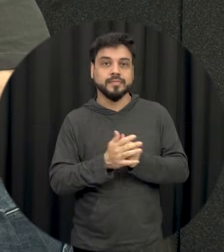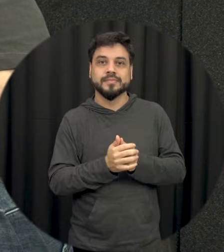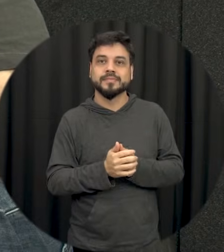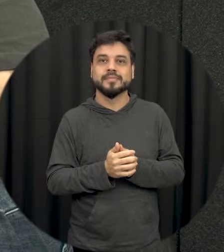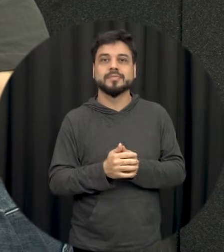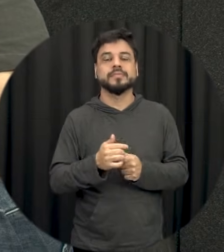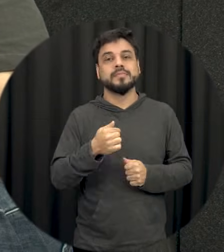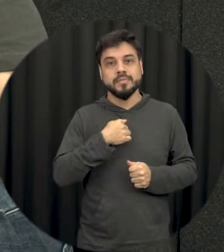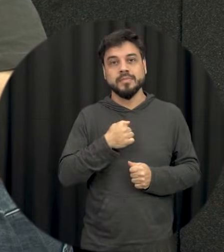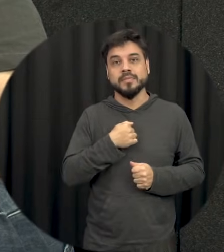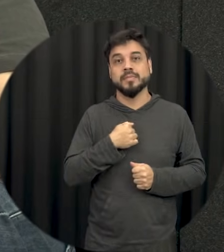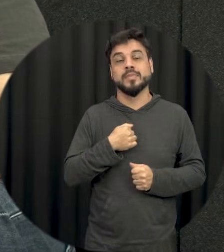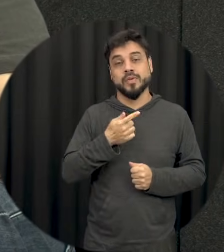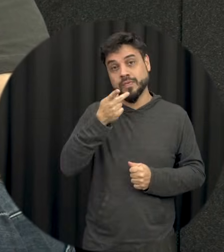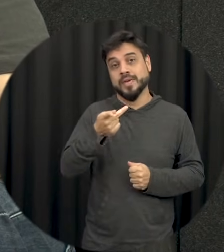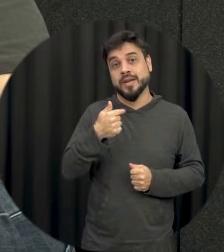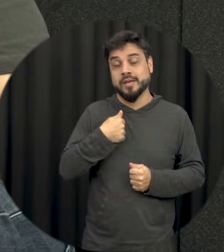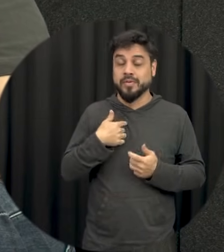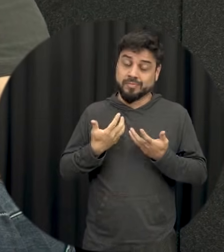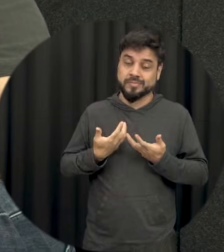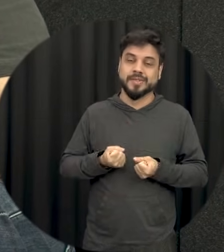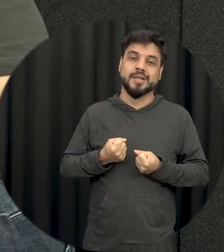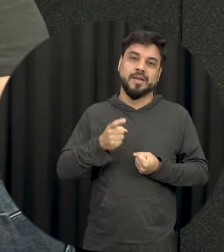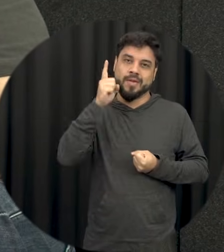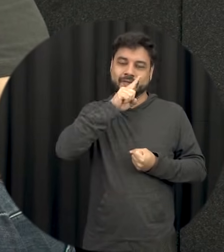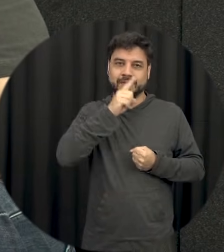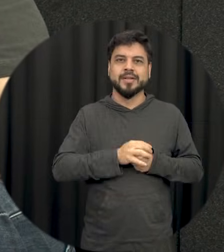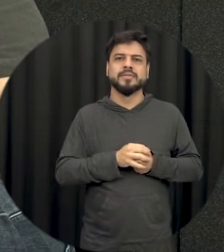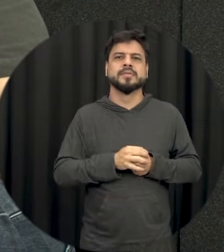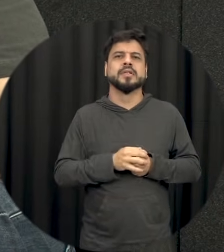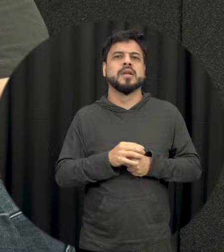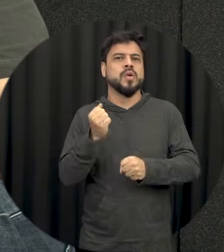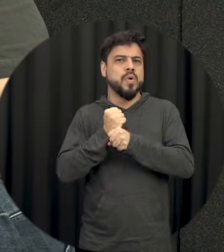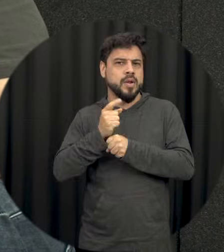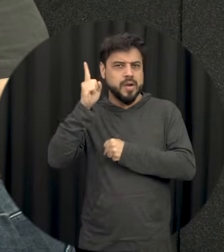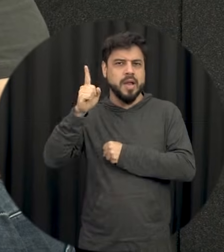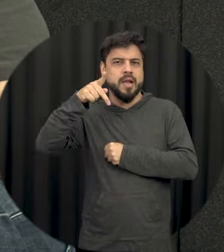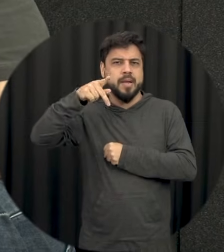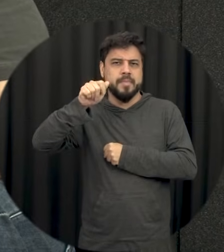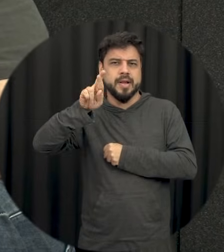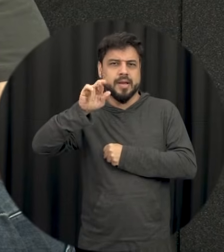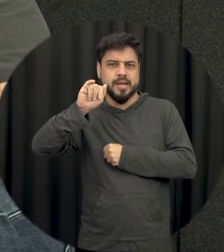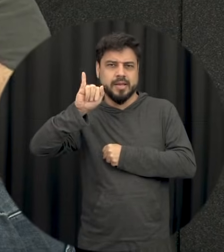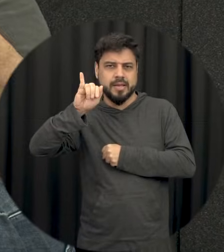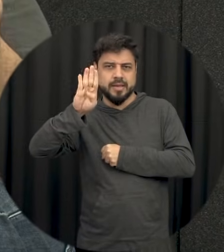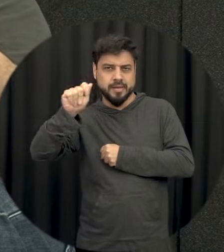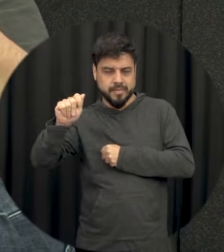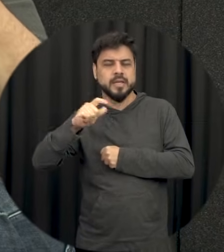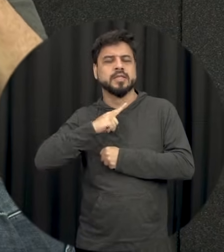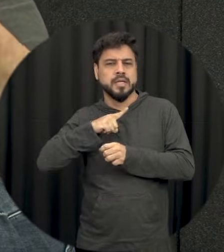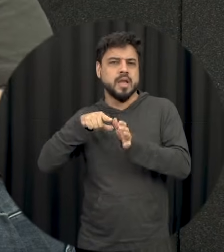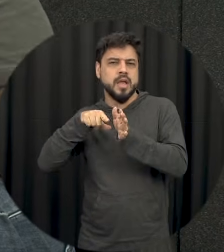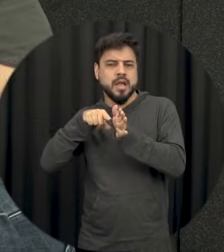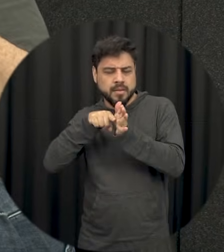assumir uma falha. Nos anos que estava na Paraíba, eu, claro, tinha projeto de pesquisa com os